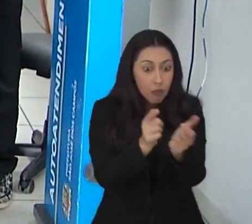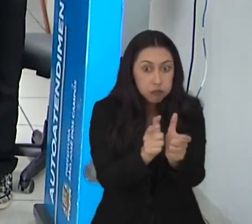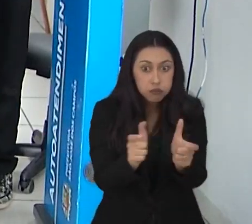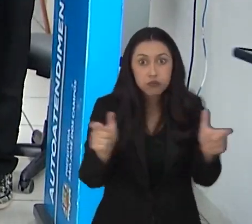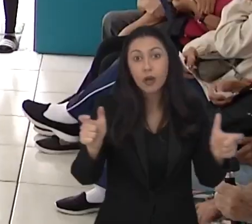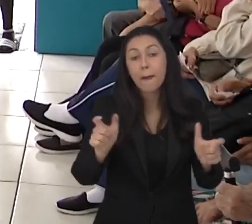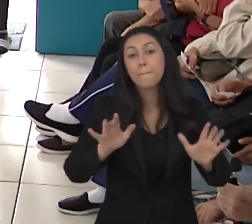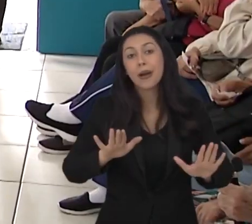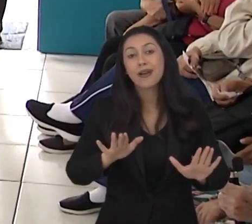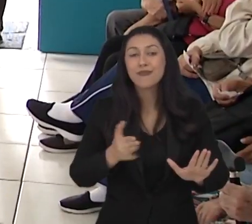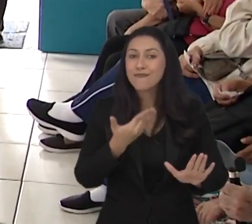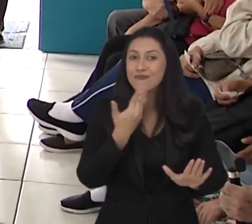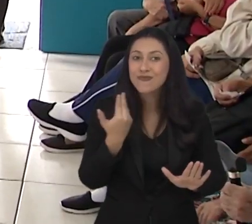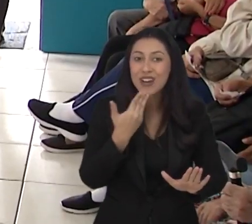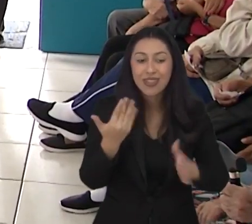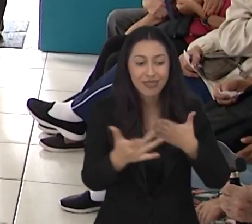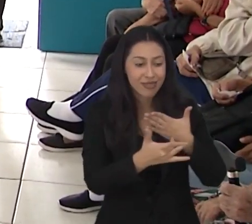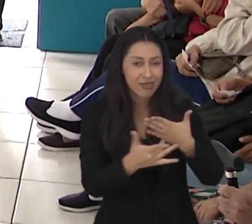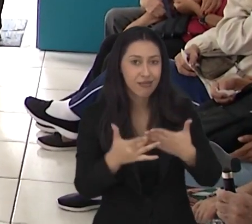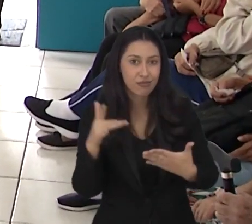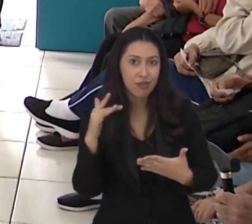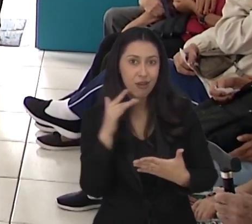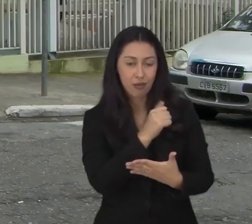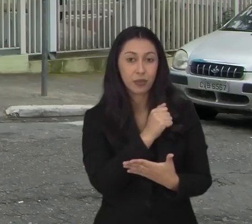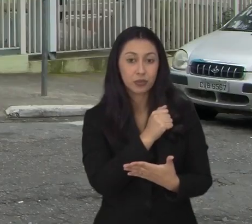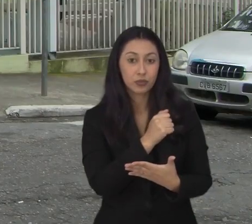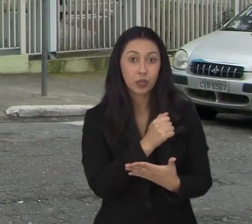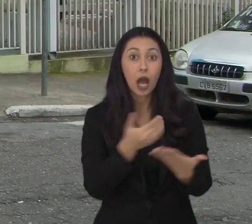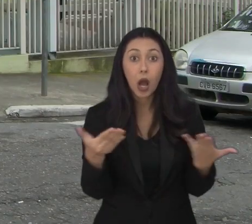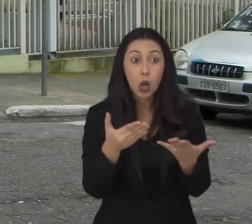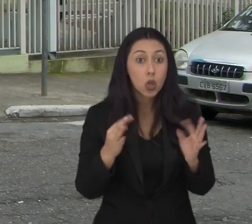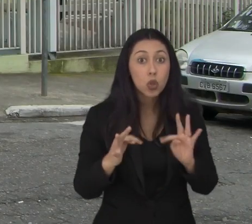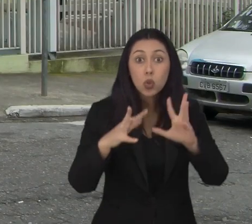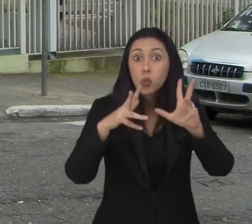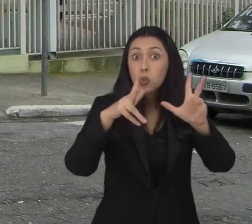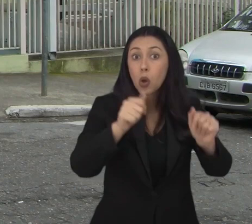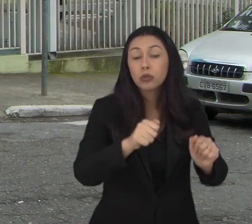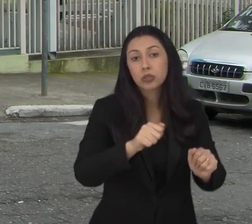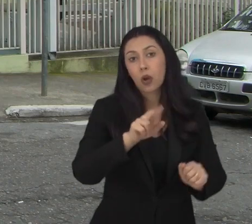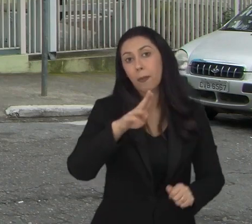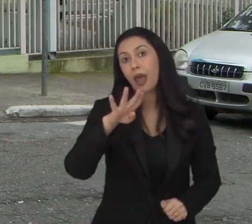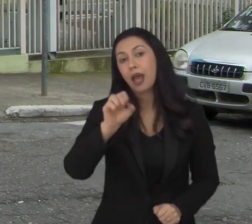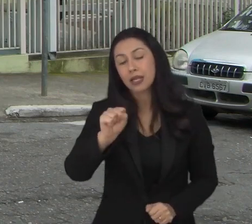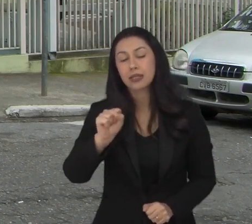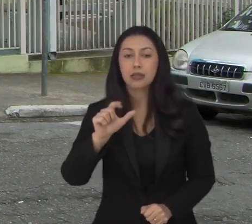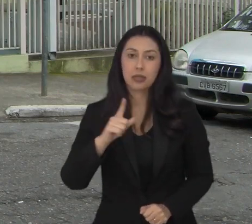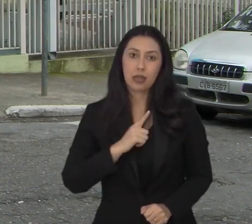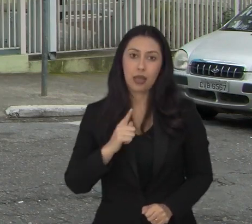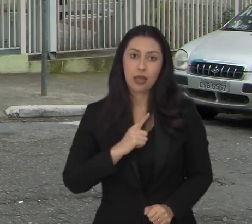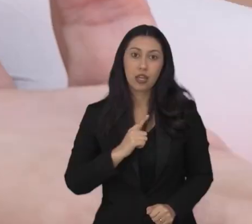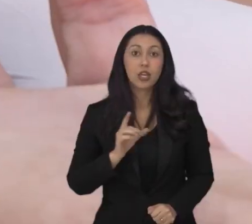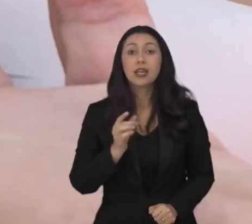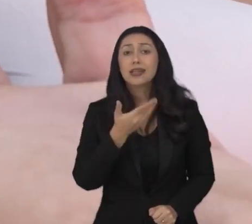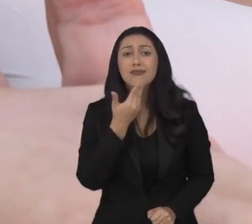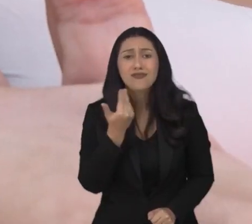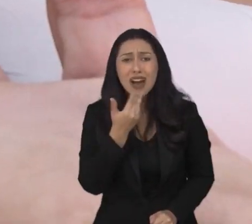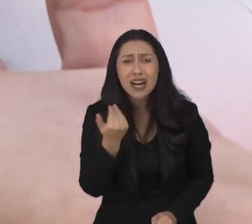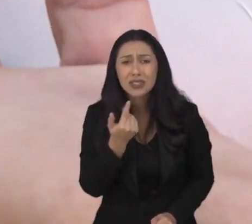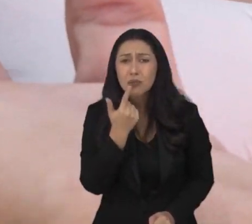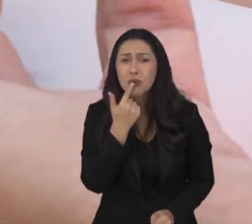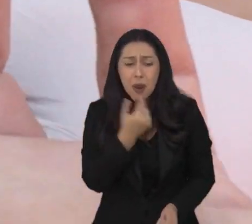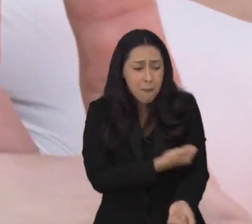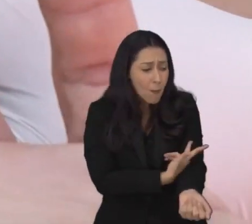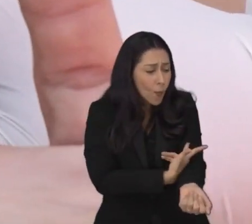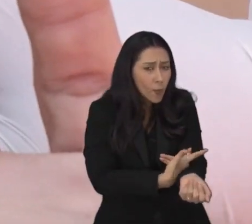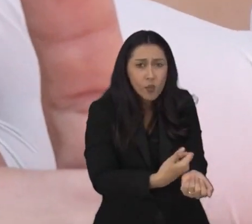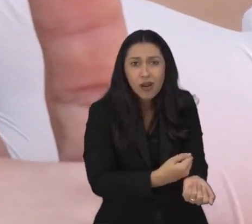para desafogar os atendimentos é o teste rápido, agora oferecido em todas as UBSs da cidade. Basta a coleta